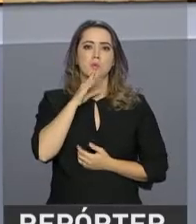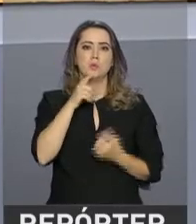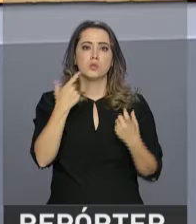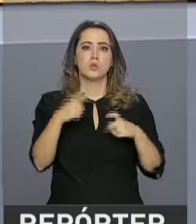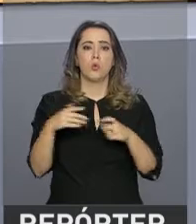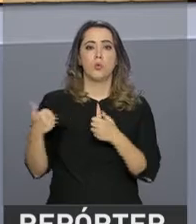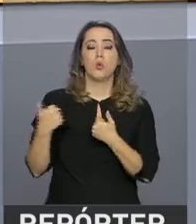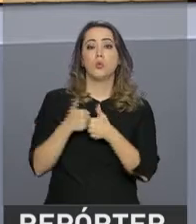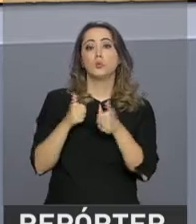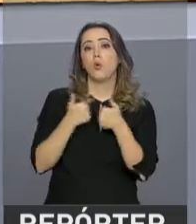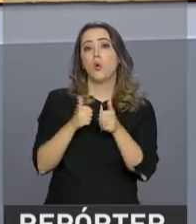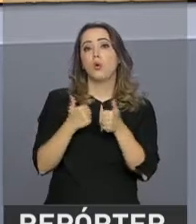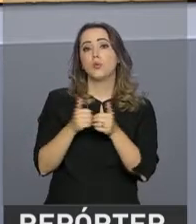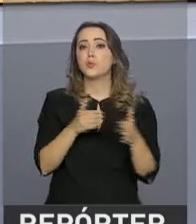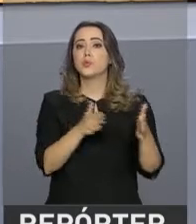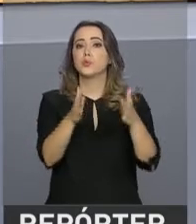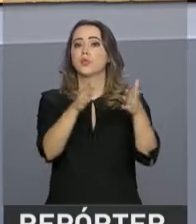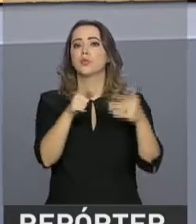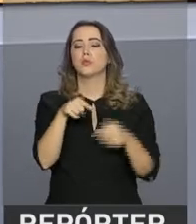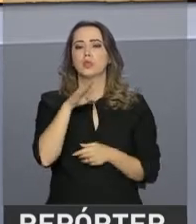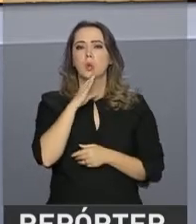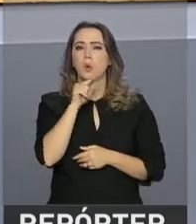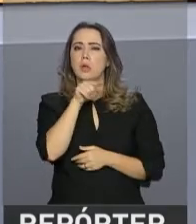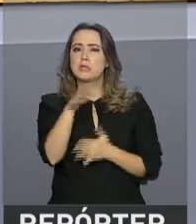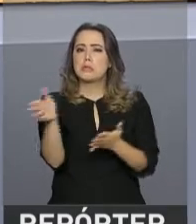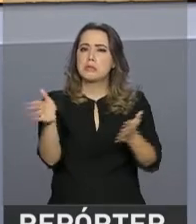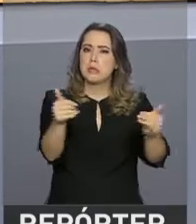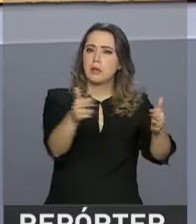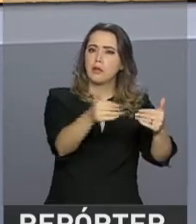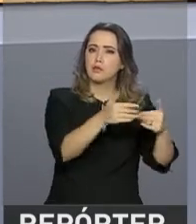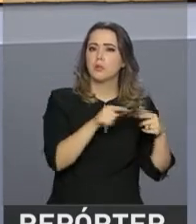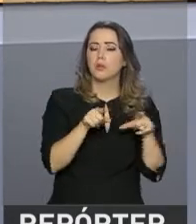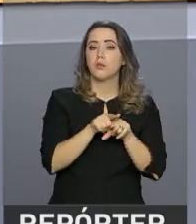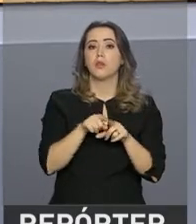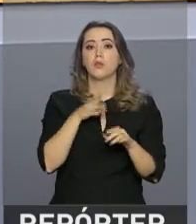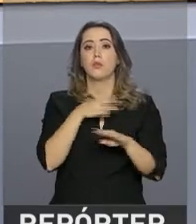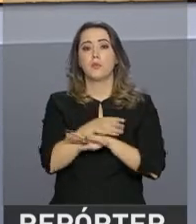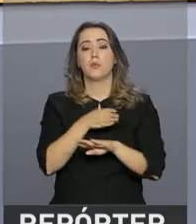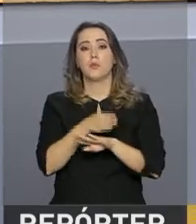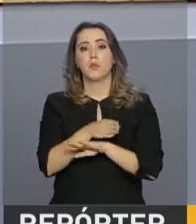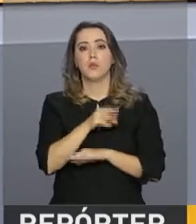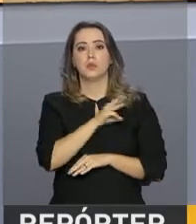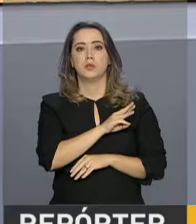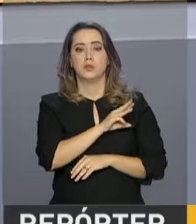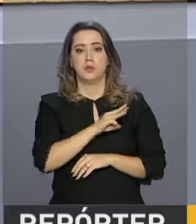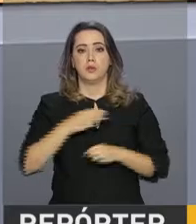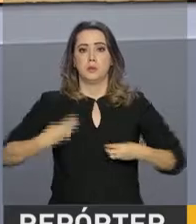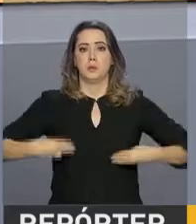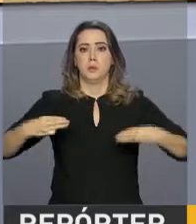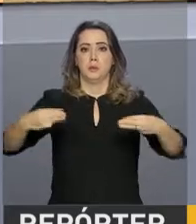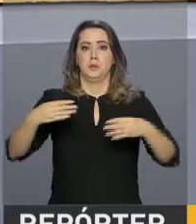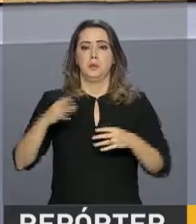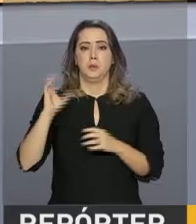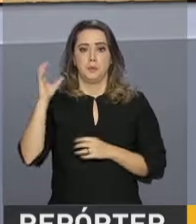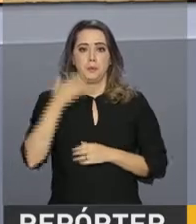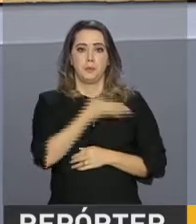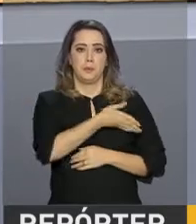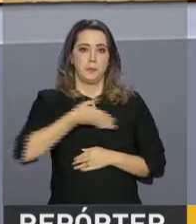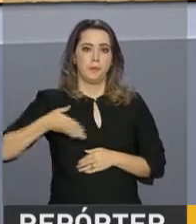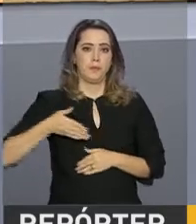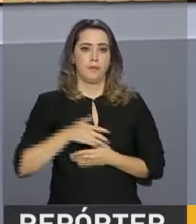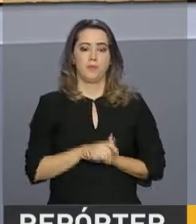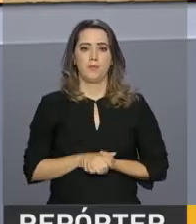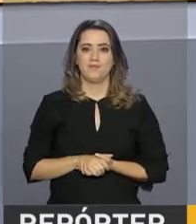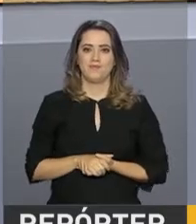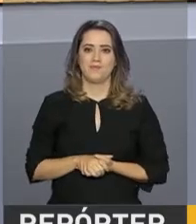do ônibus que está recebendo reciclando materiais eletrônicos em brasília acesse o site do ministério da ciência tecnologia e